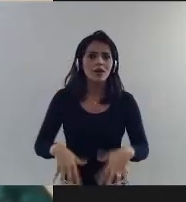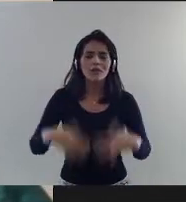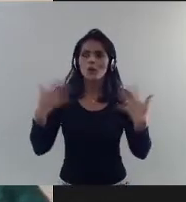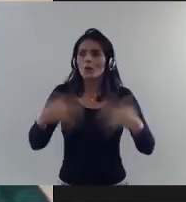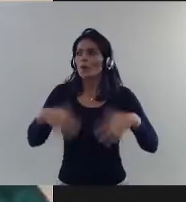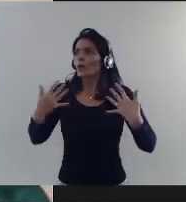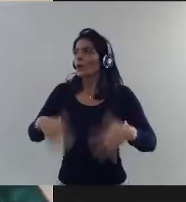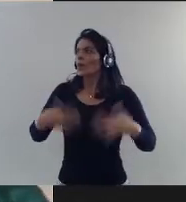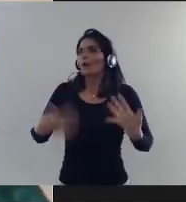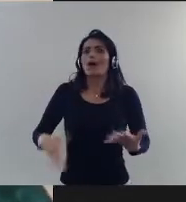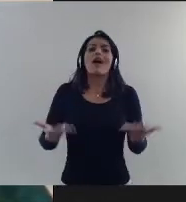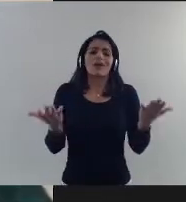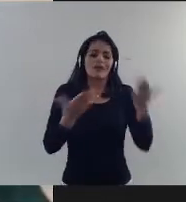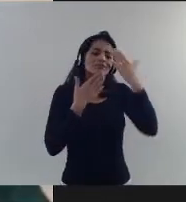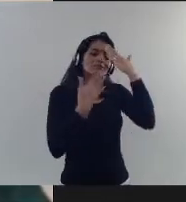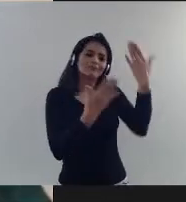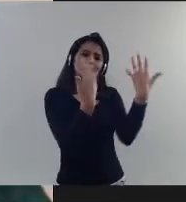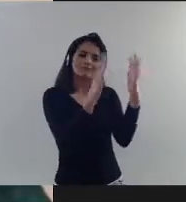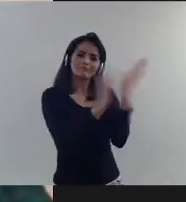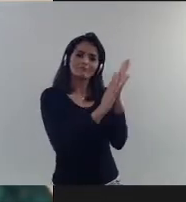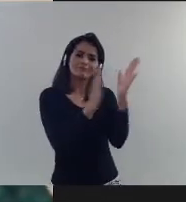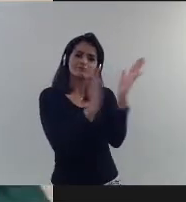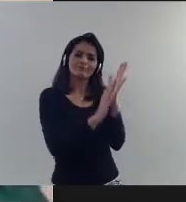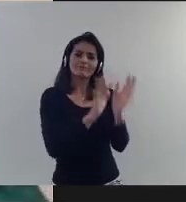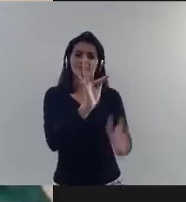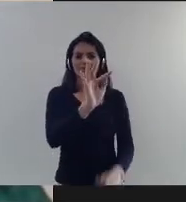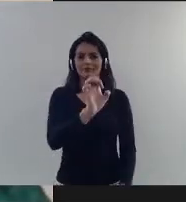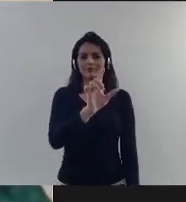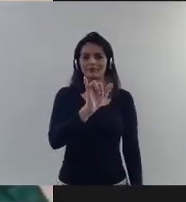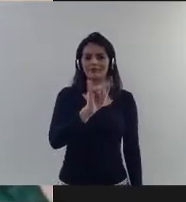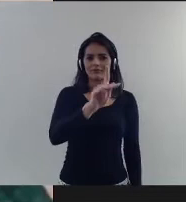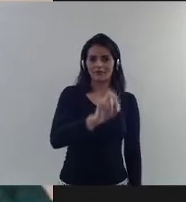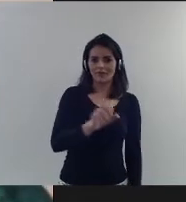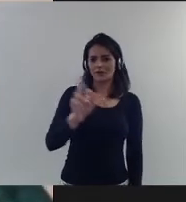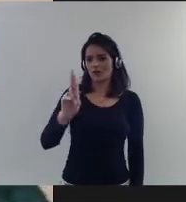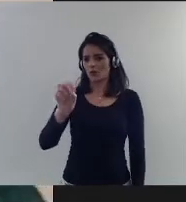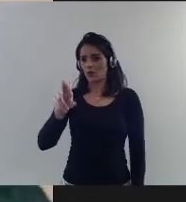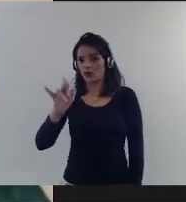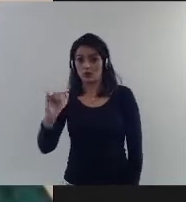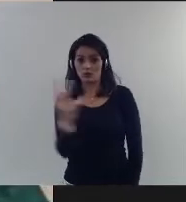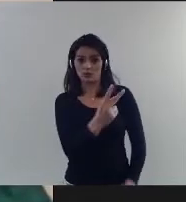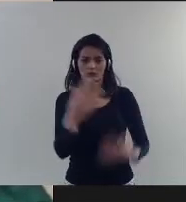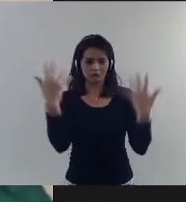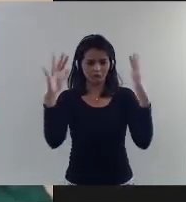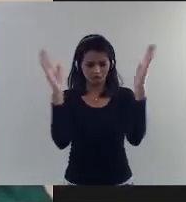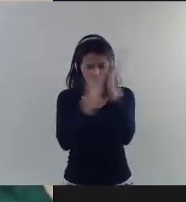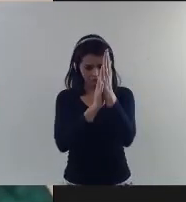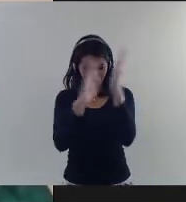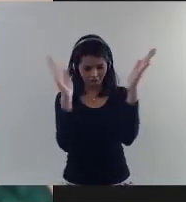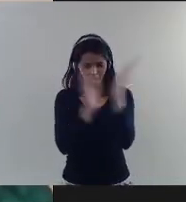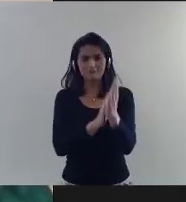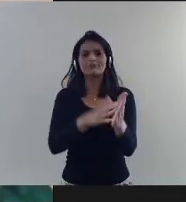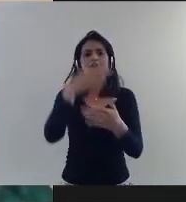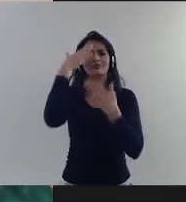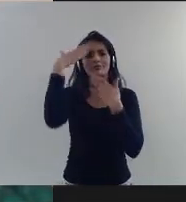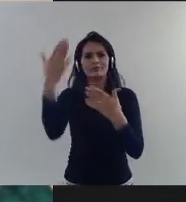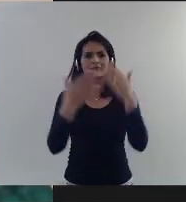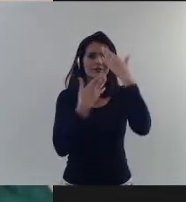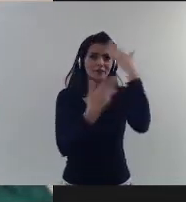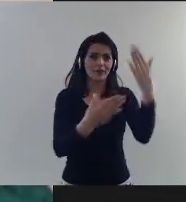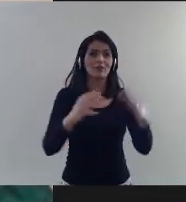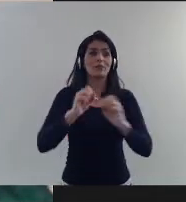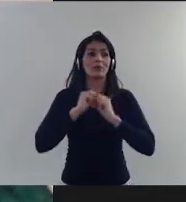Felipe Santa Cruz, ao Rony, por esse evento tão gigantesco,